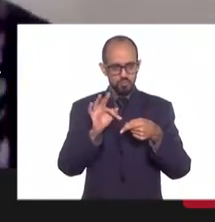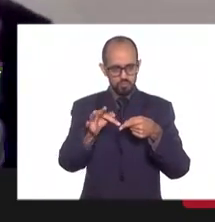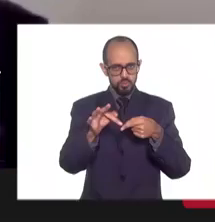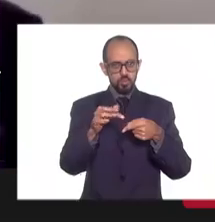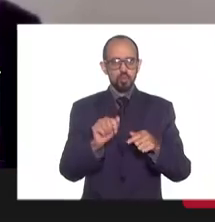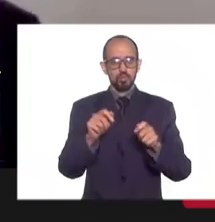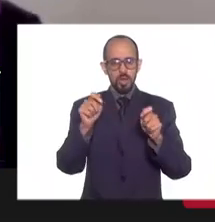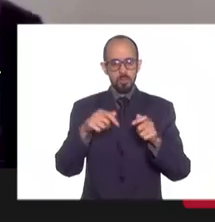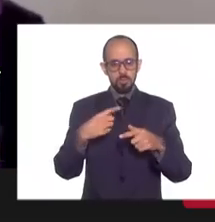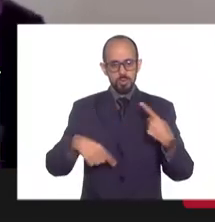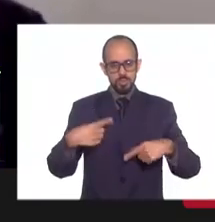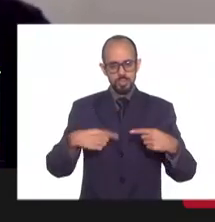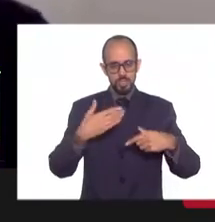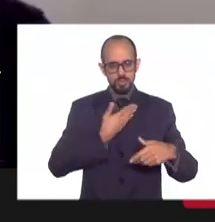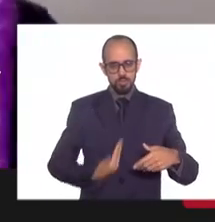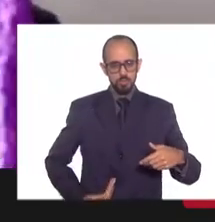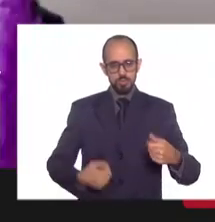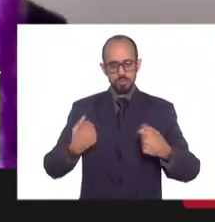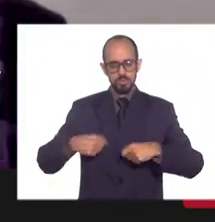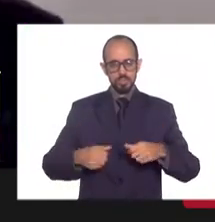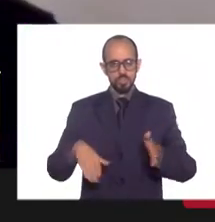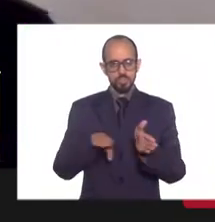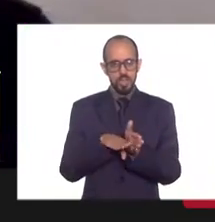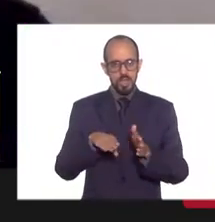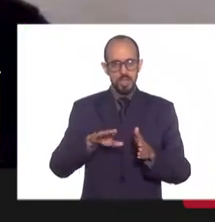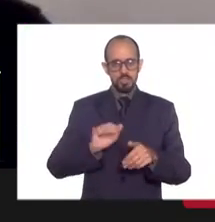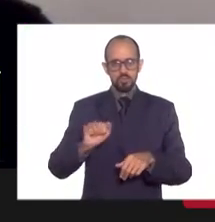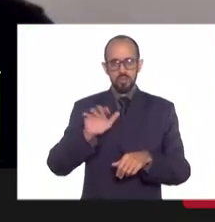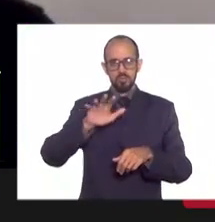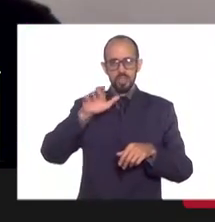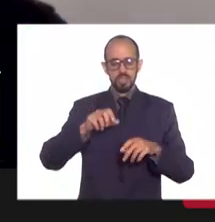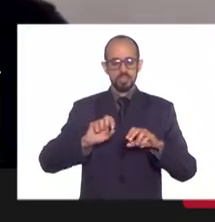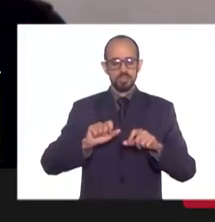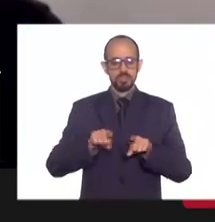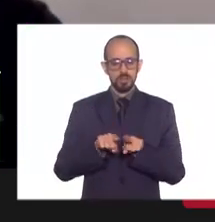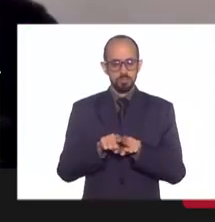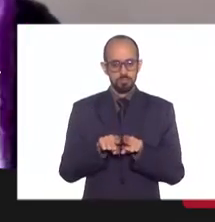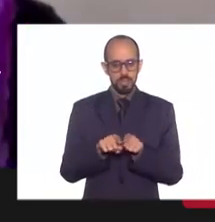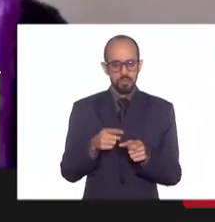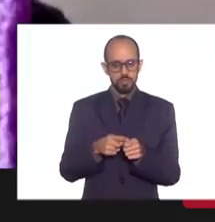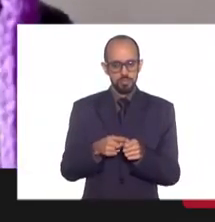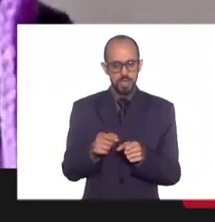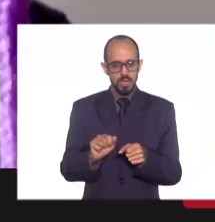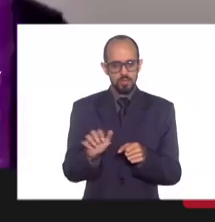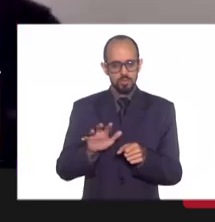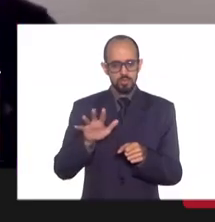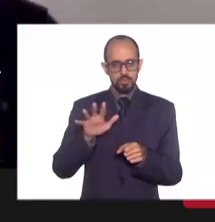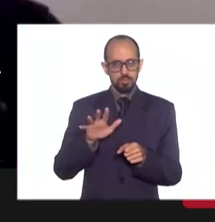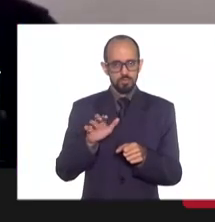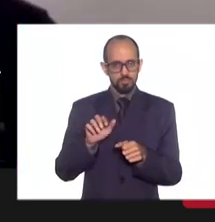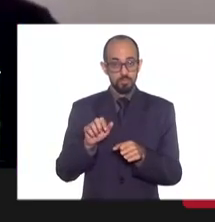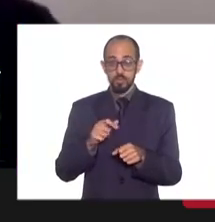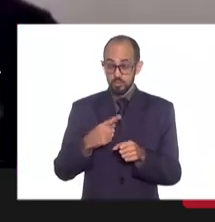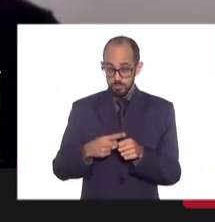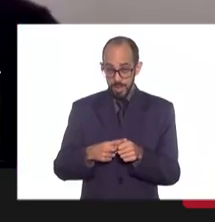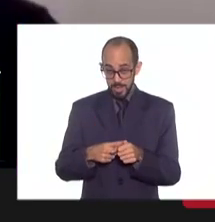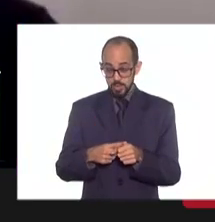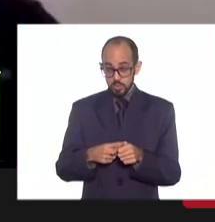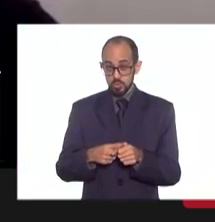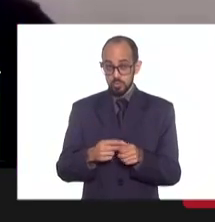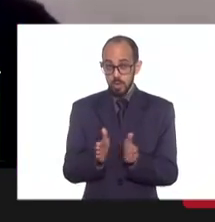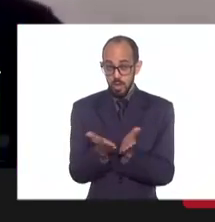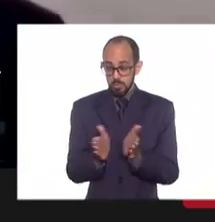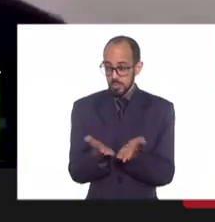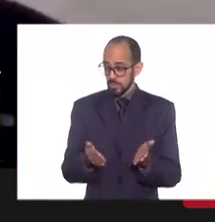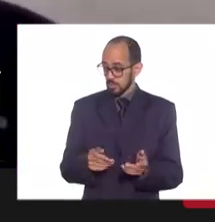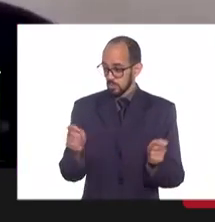precisa chegar nas nossas favelas precisa chegar nas nossas periferias não dá mais para a gente viver uma lógica onde não